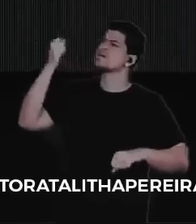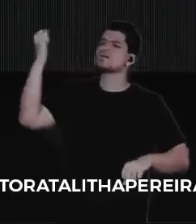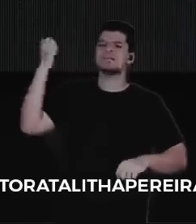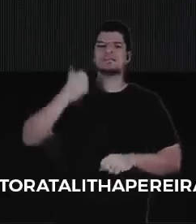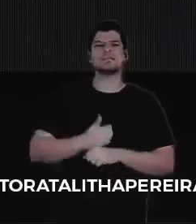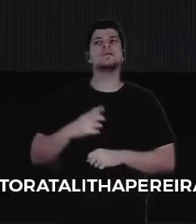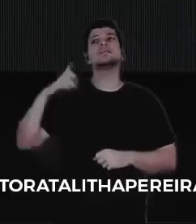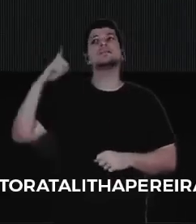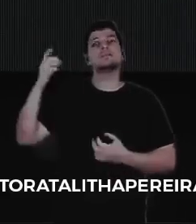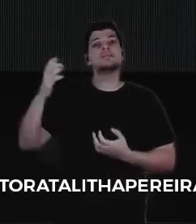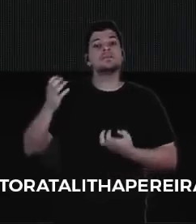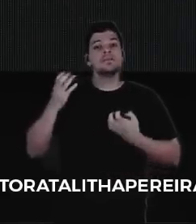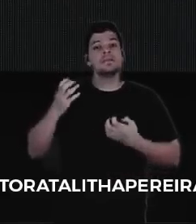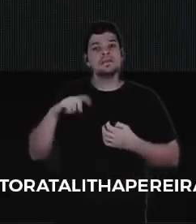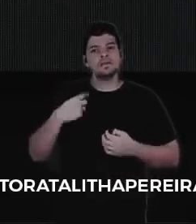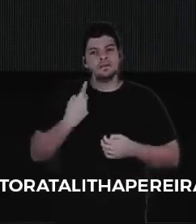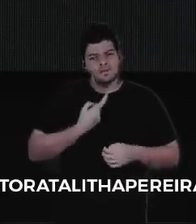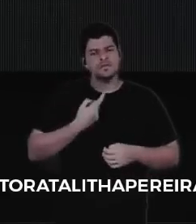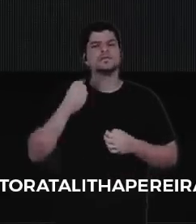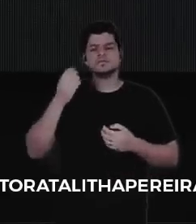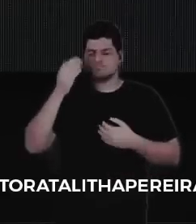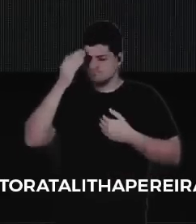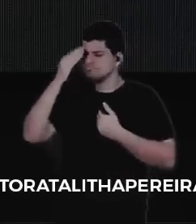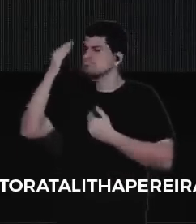É isso que Deus espera de mim e de você.